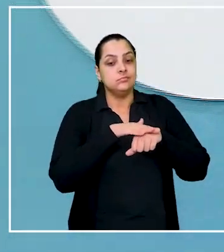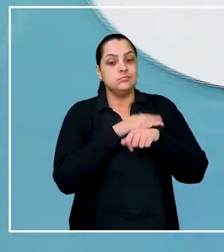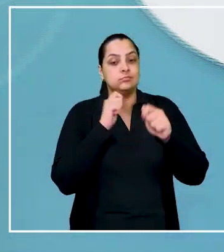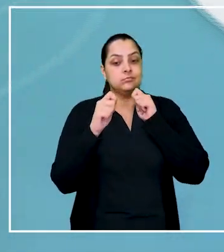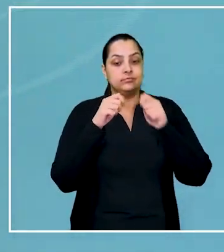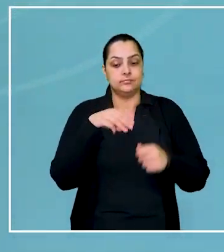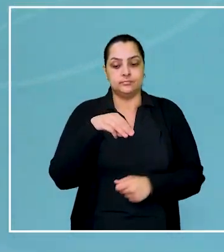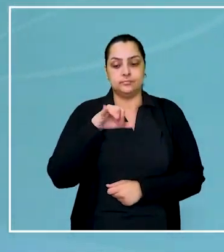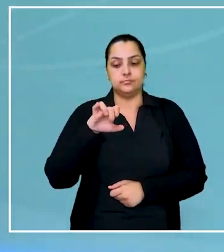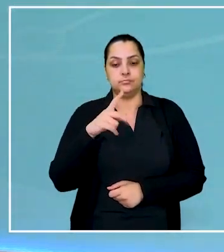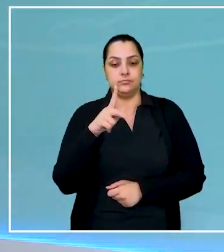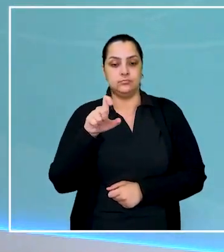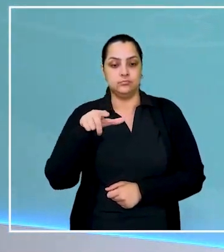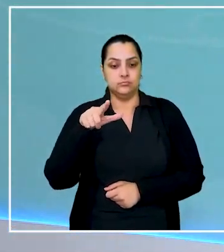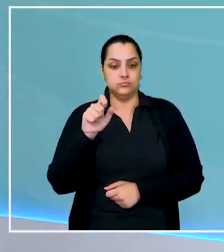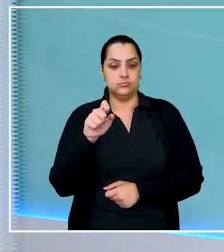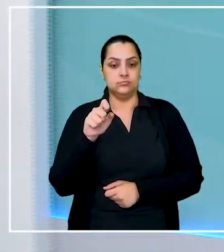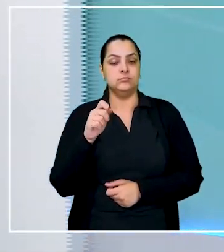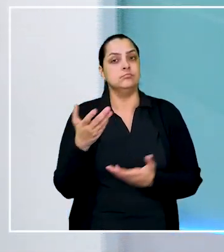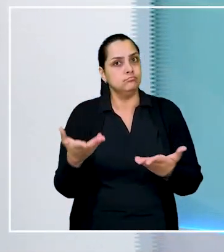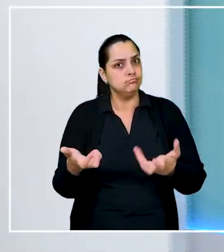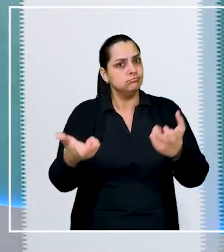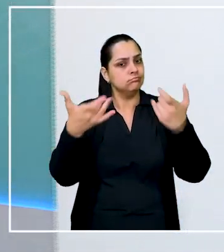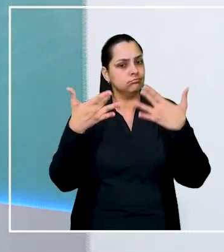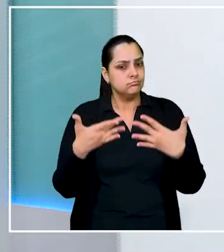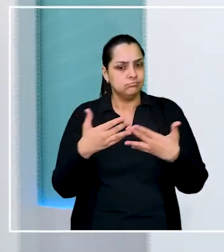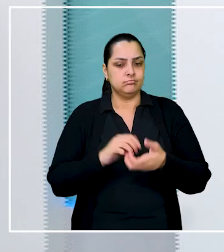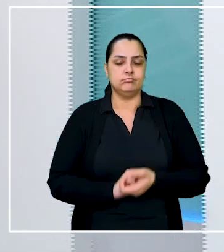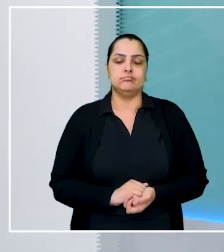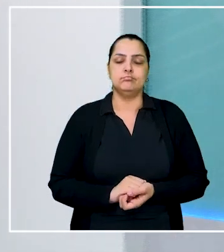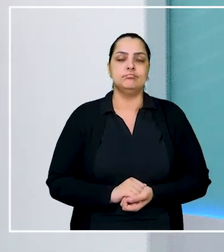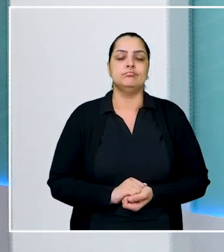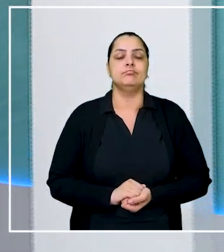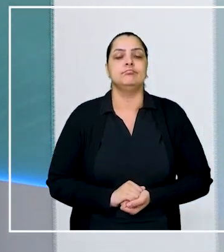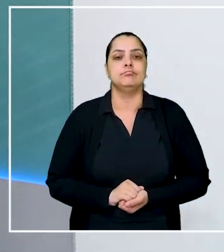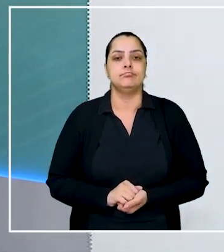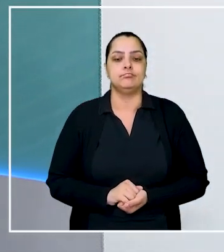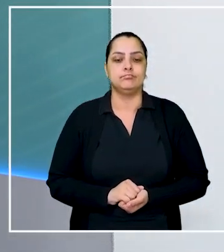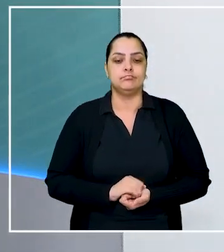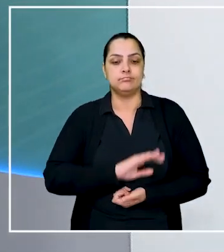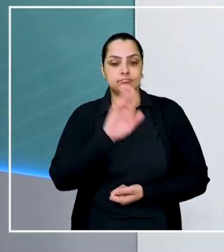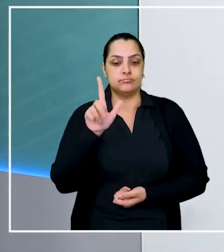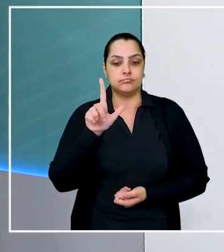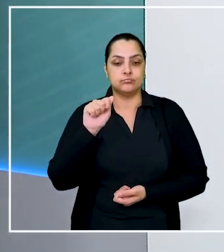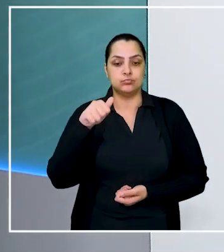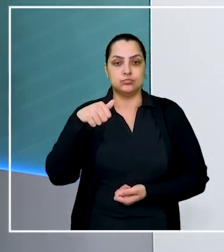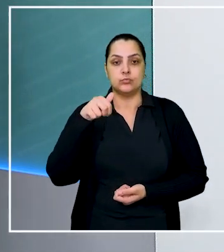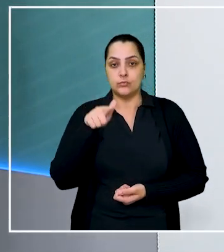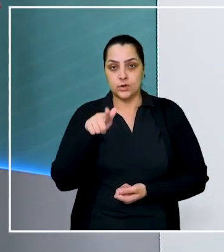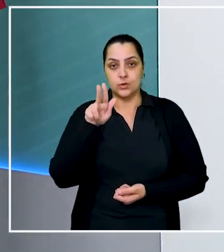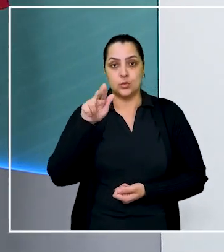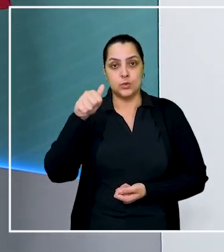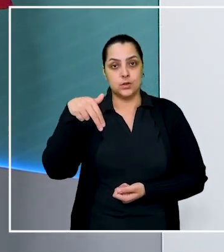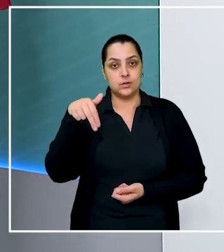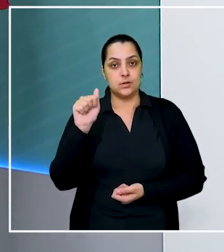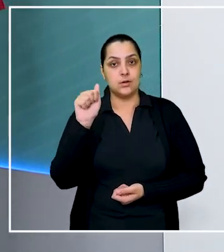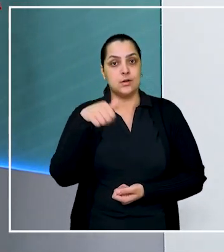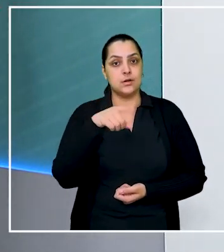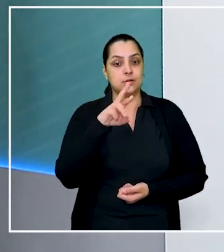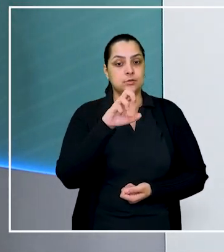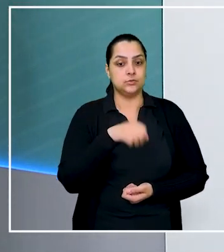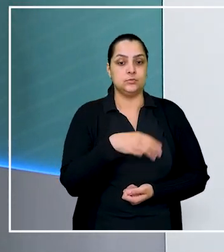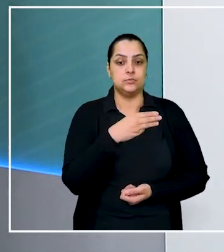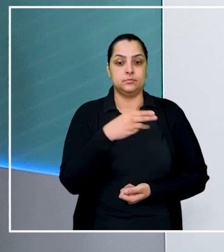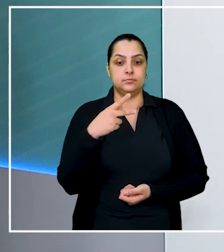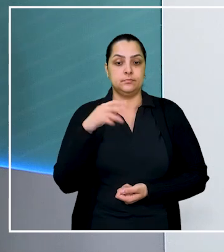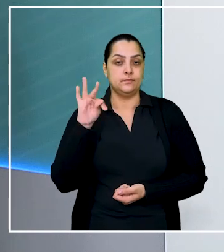tela conversar com a repórter Michele Chiapa, que conta esse caso para a gente. Oi, Michele. Olá, Luana. Oi, Anderson.